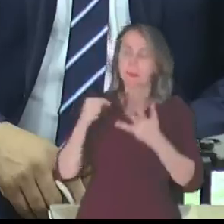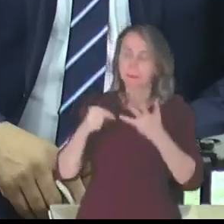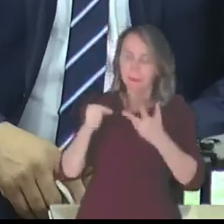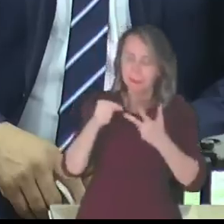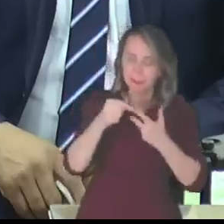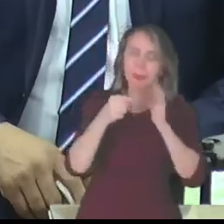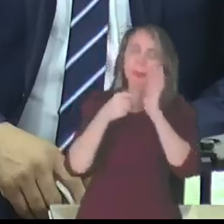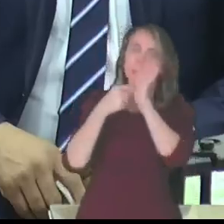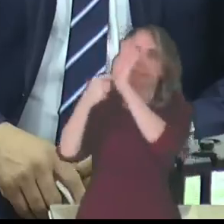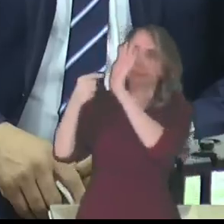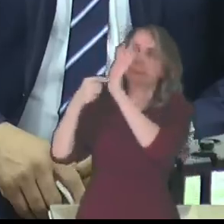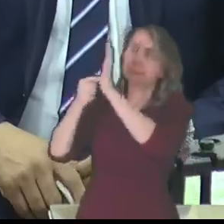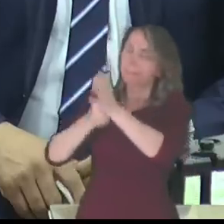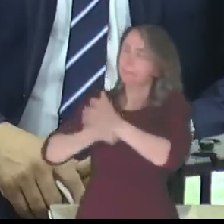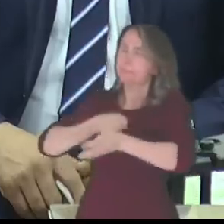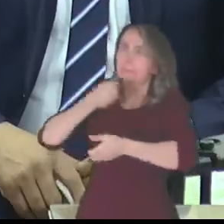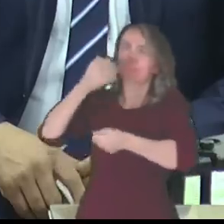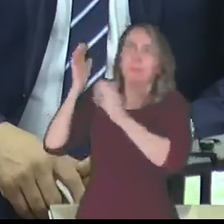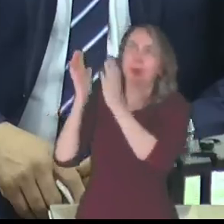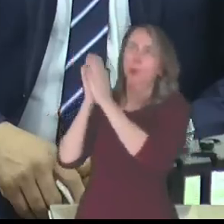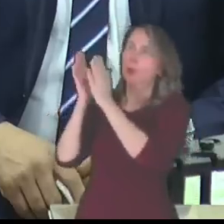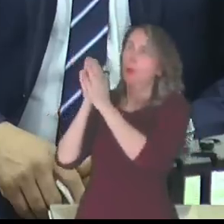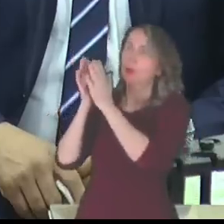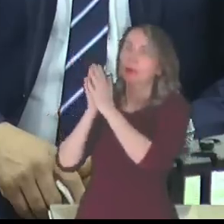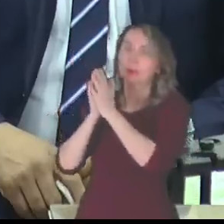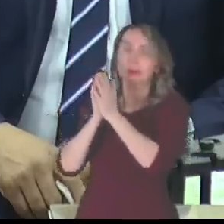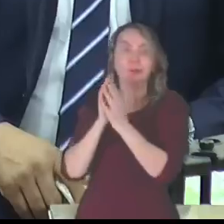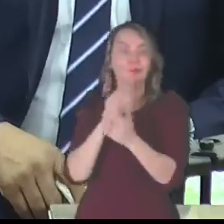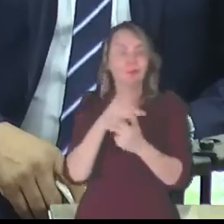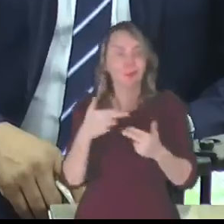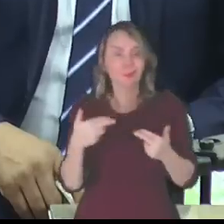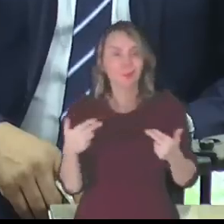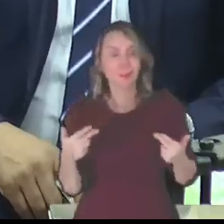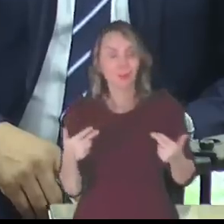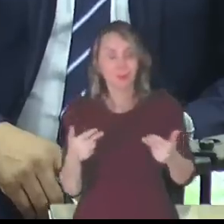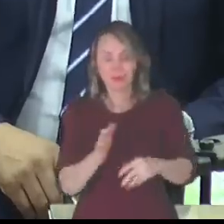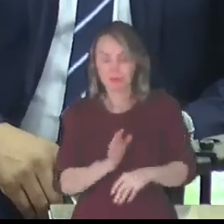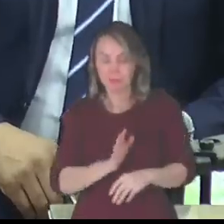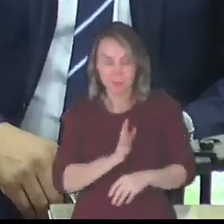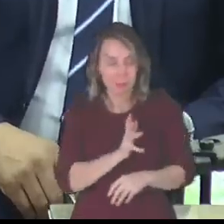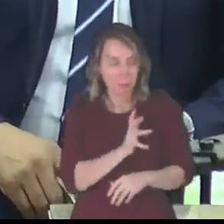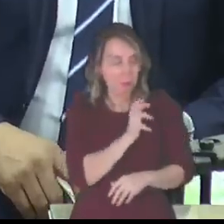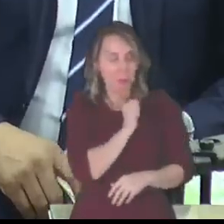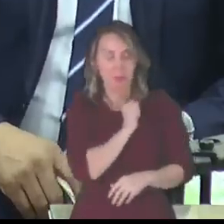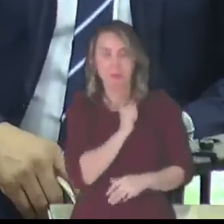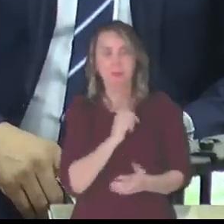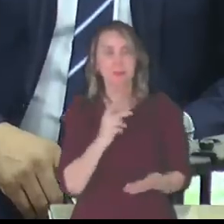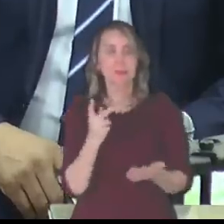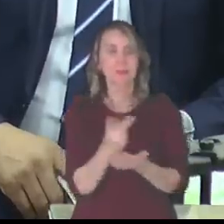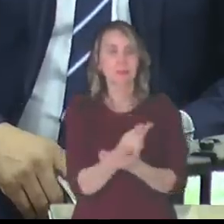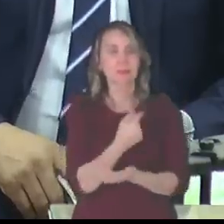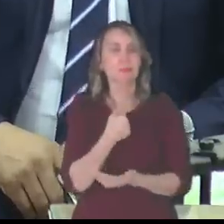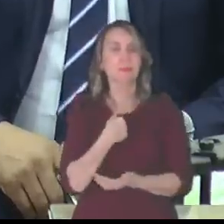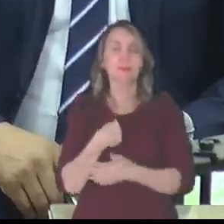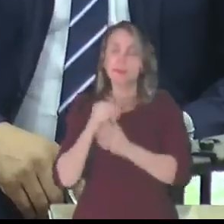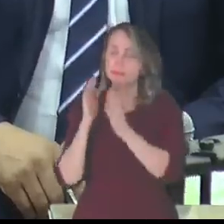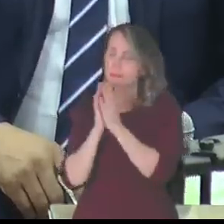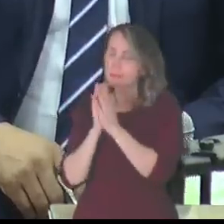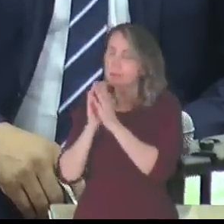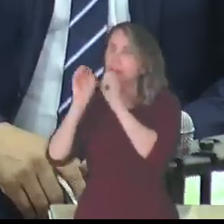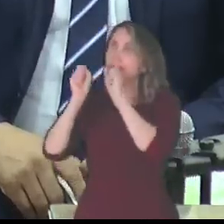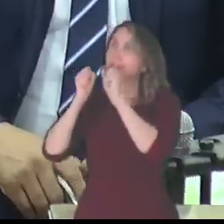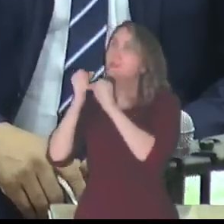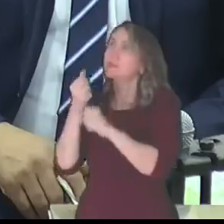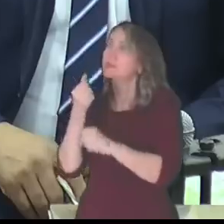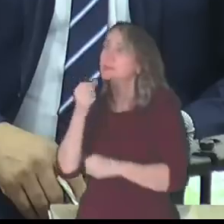eu estou achando escandalosas algumas coisas que eu estou achando terríveis que estão acontecendo aí eu orei o Salmo 68 aqui de joelho mandei